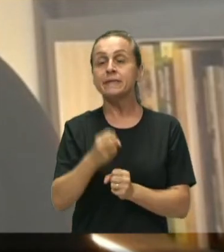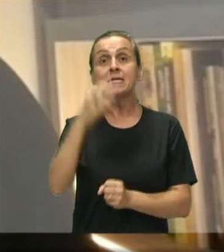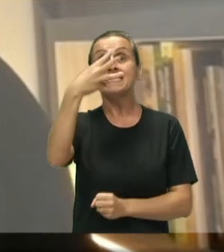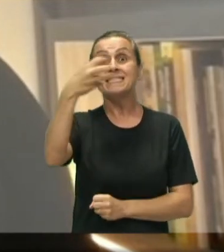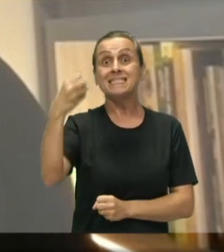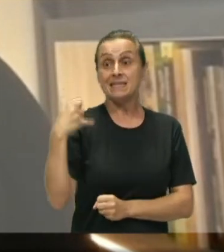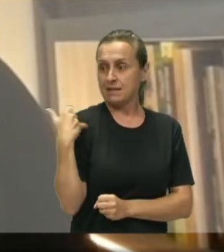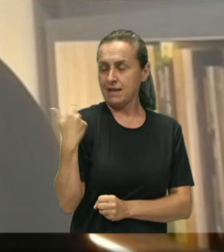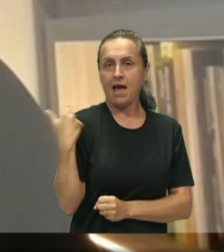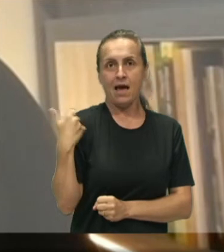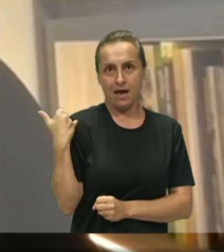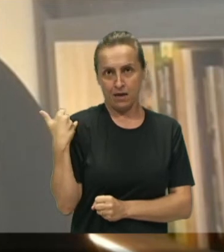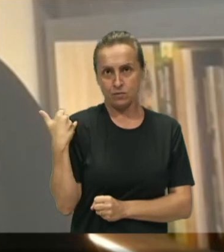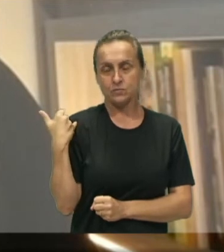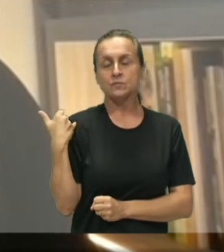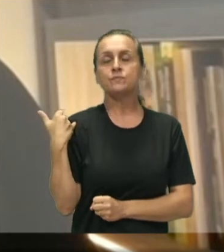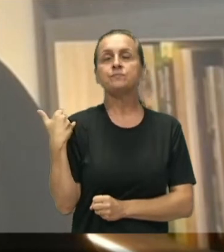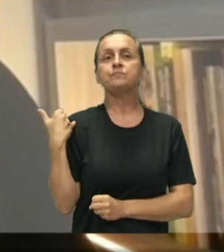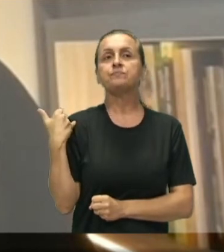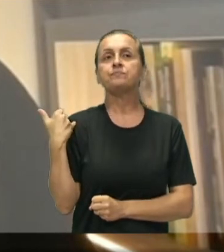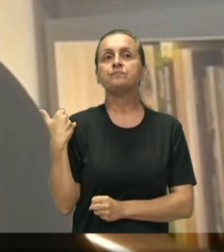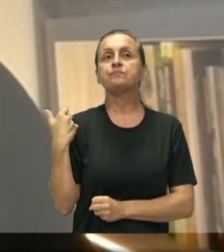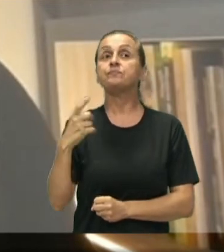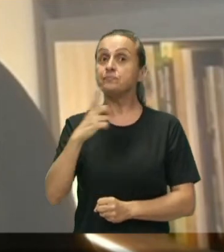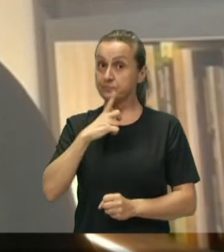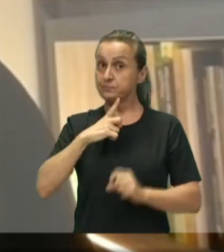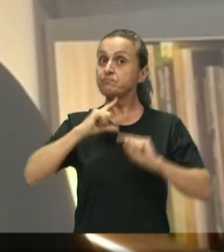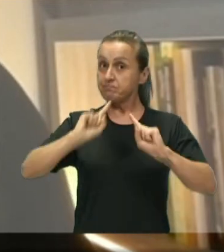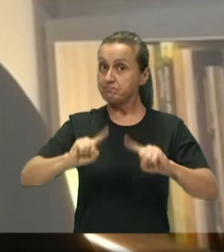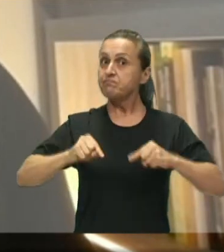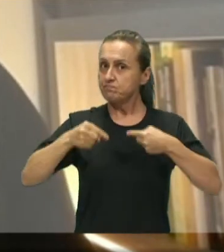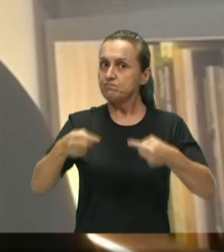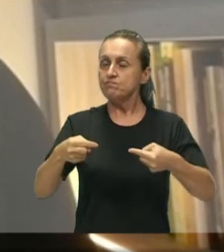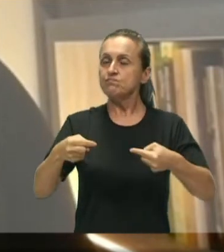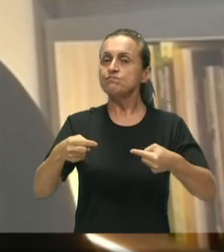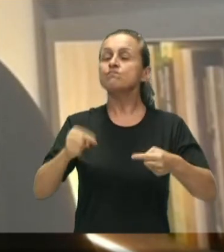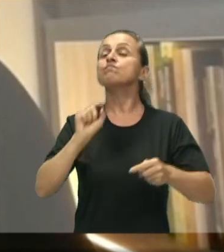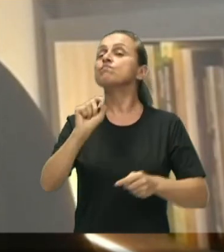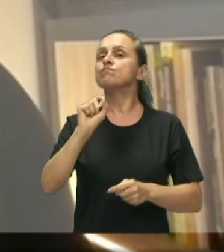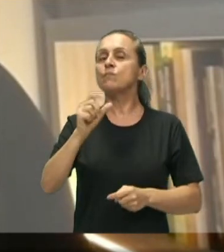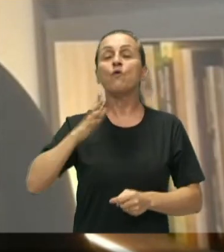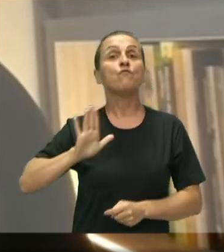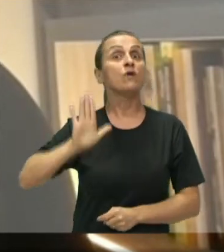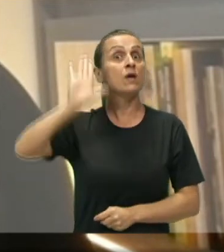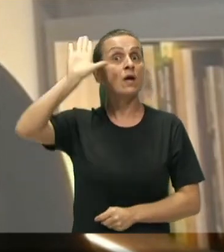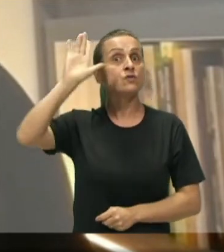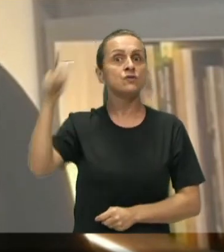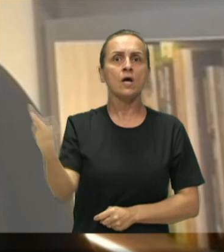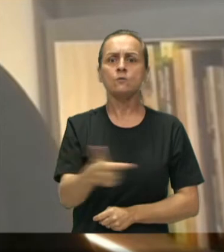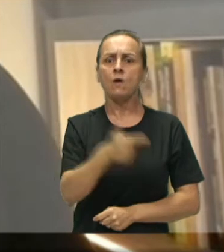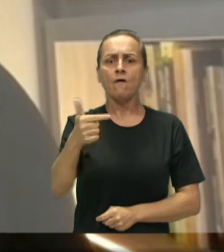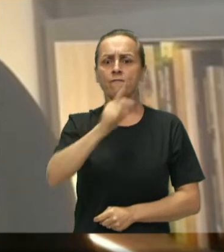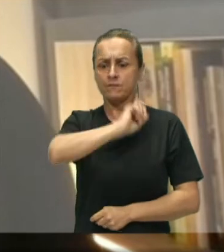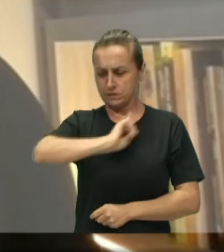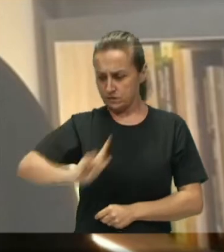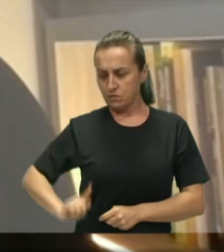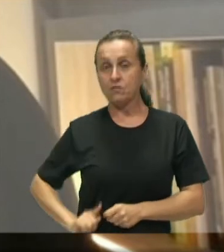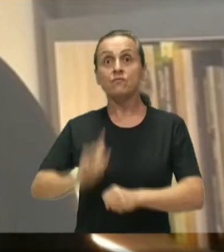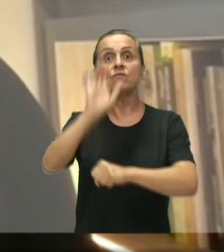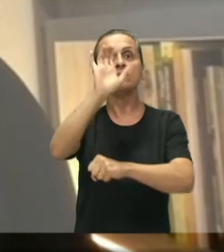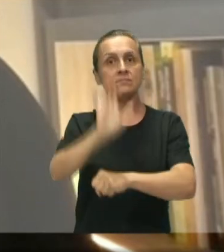eu enfrentei Um Desafio muito grande que foi ser candidato a vice-governador do estado